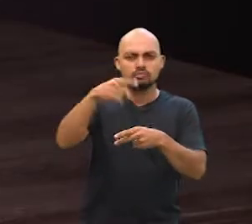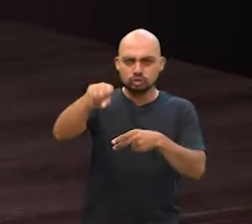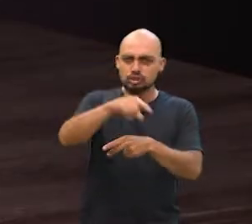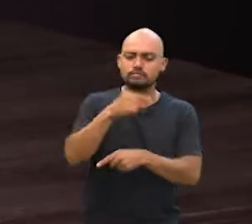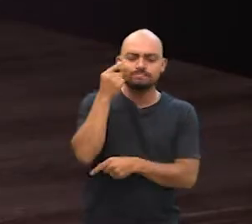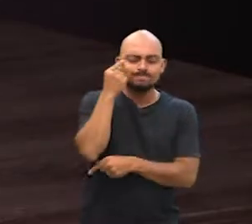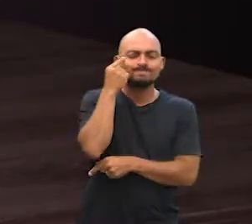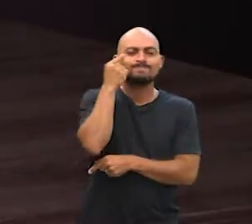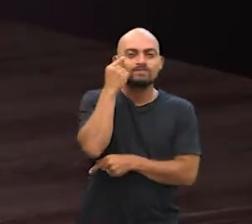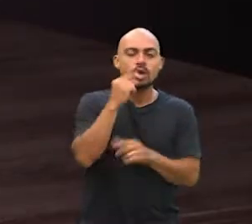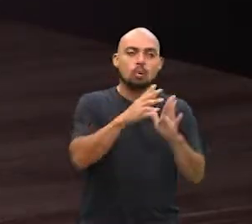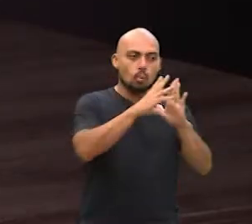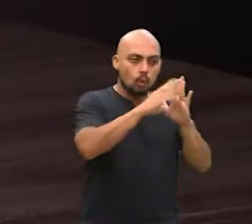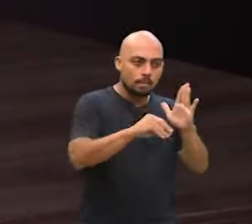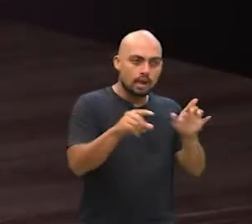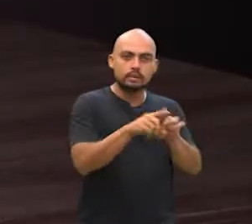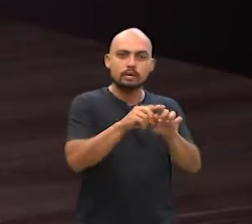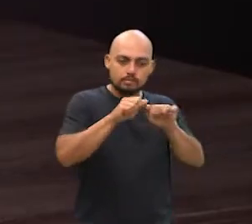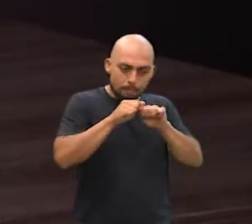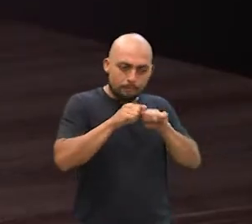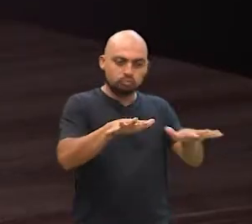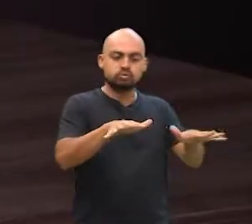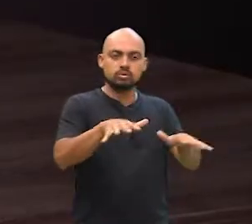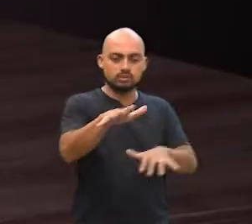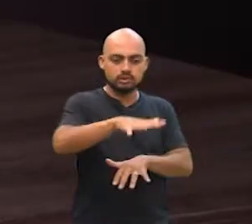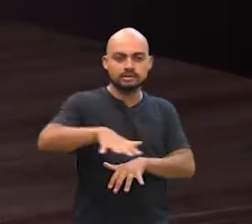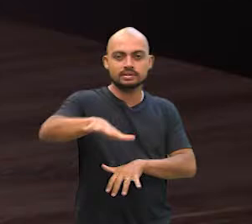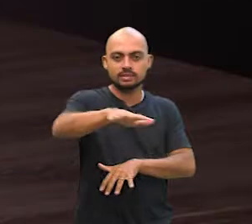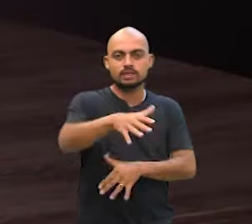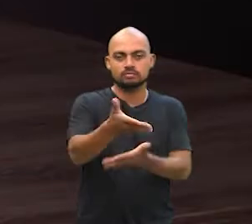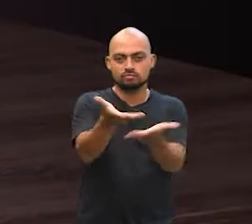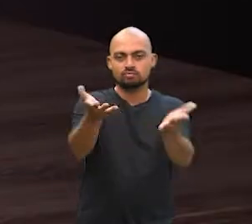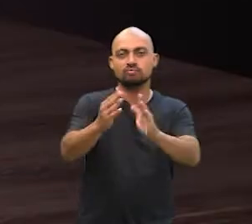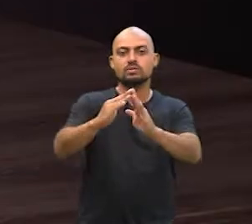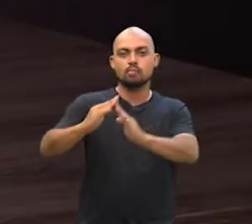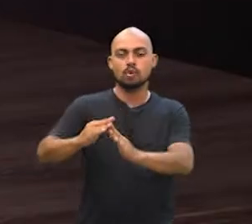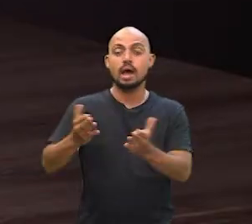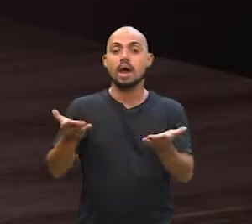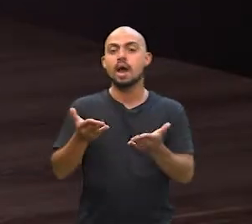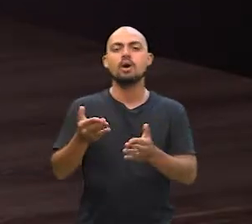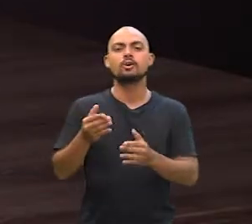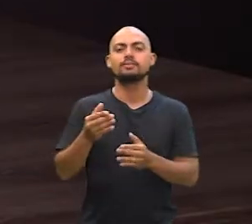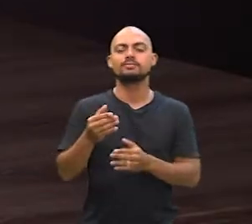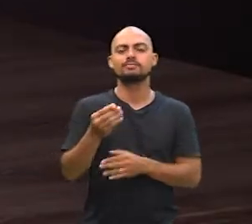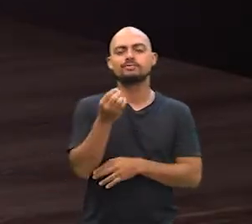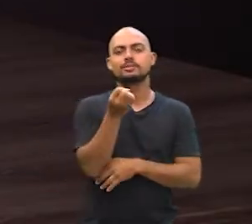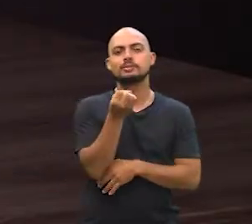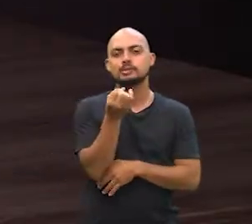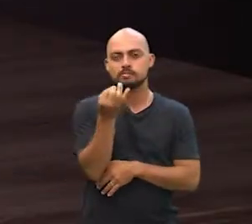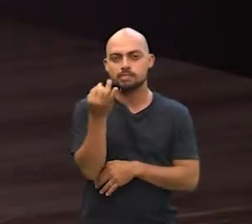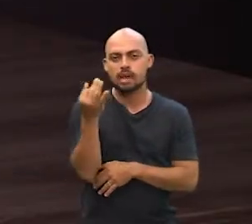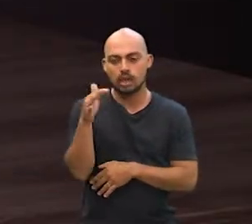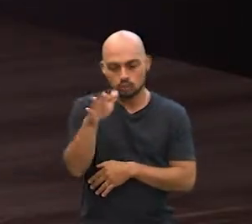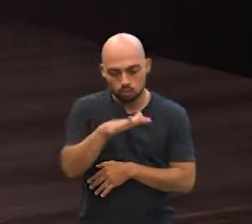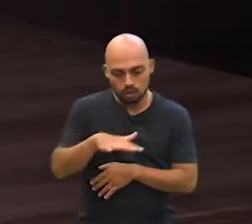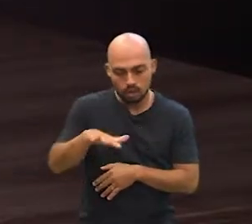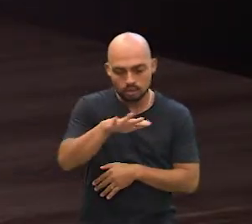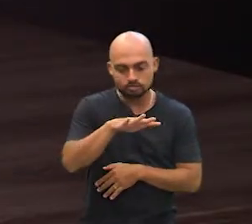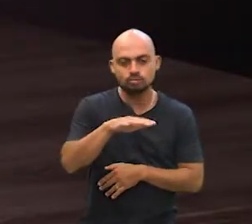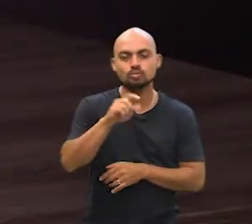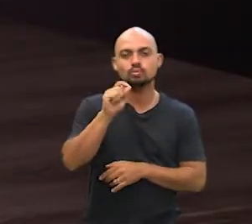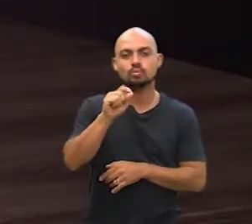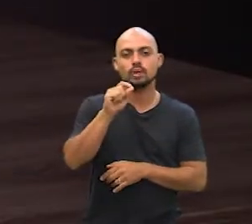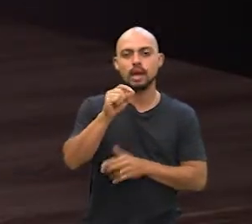até replicar, por que não, aí no seu território. E a gente já abre falando sobre um mercado, olha só, do transporte